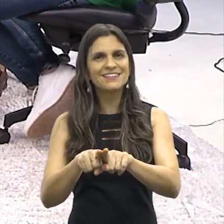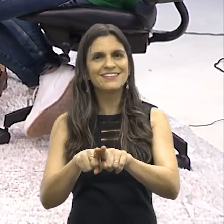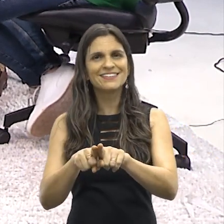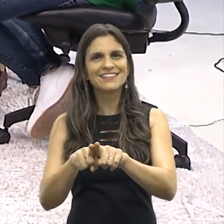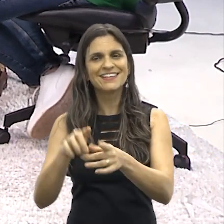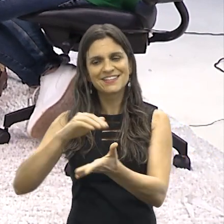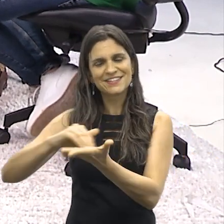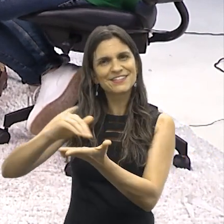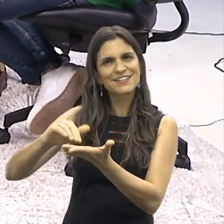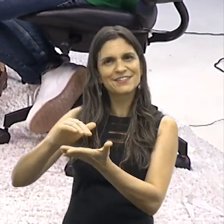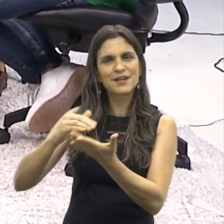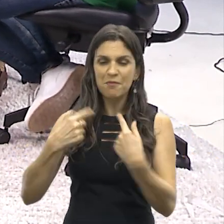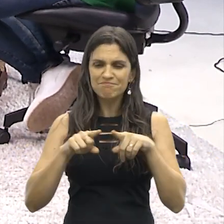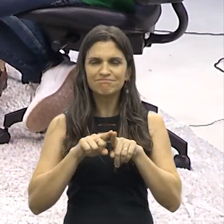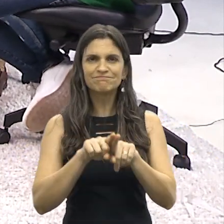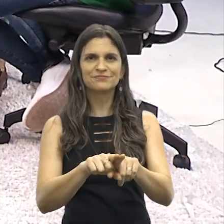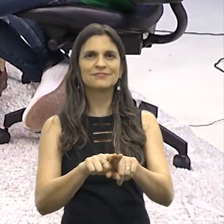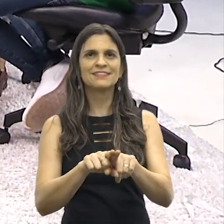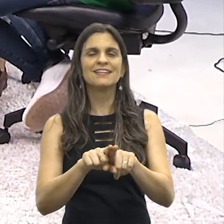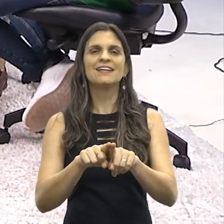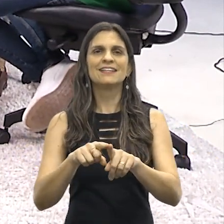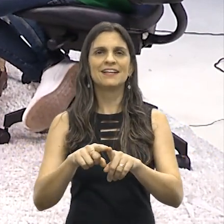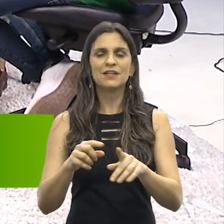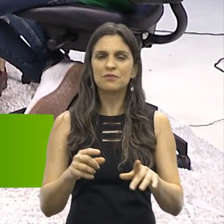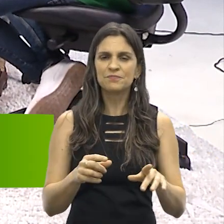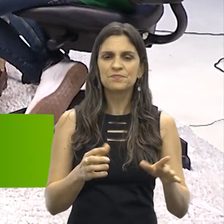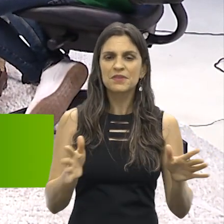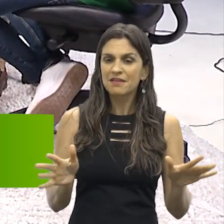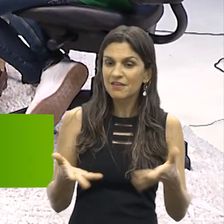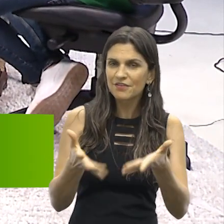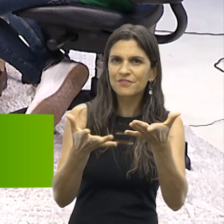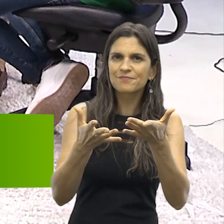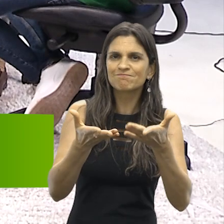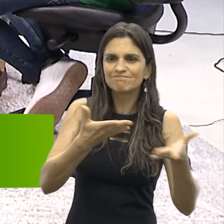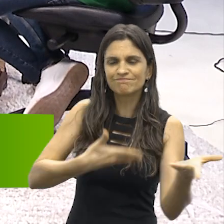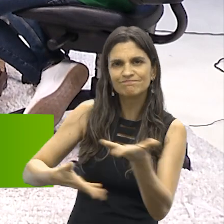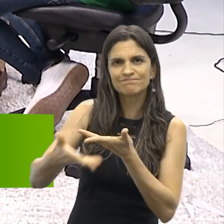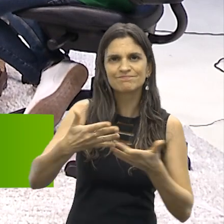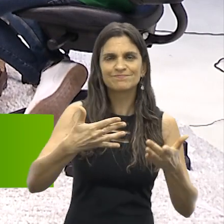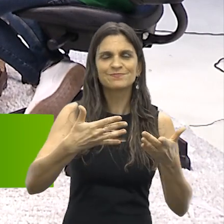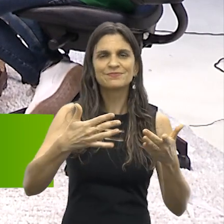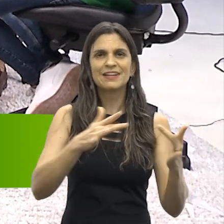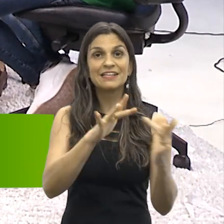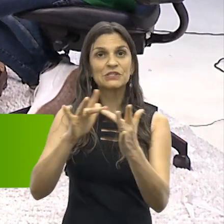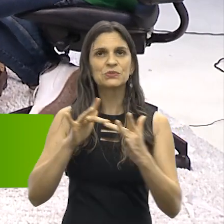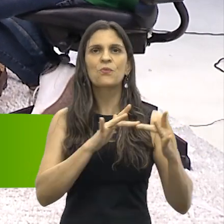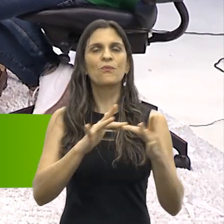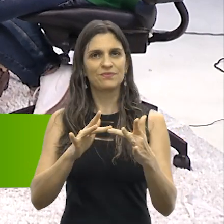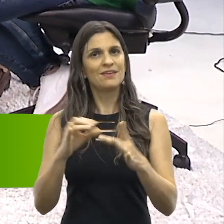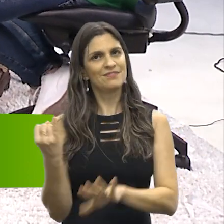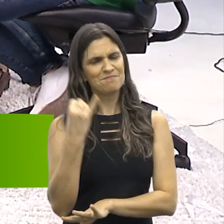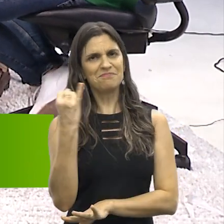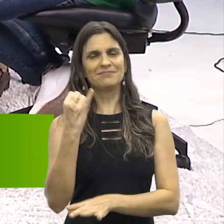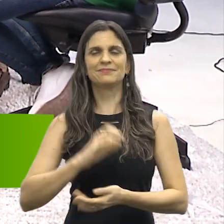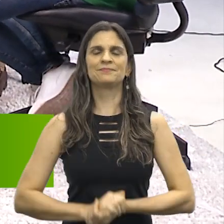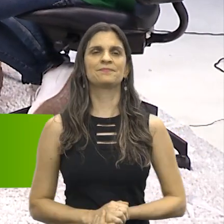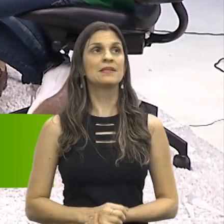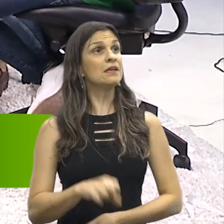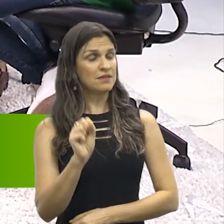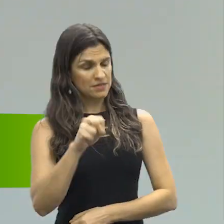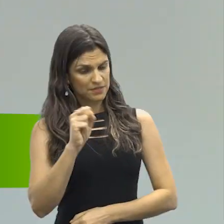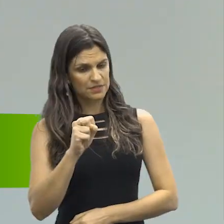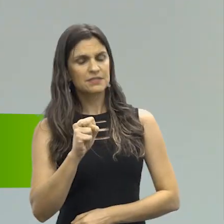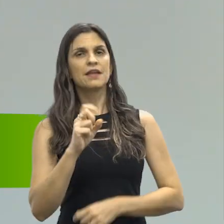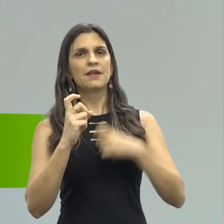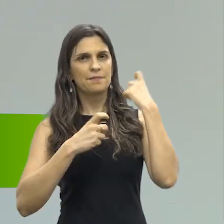como essa, contribui com vacinas, né? É importante esse envolvimento, né, vereador? A gente tem essa preocupação, né? Eu acho assim que isso é